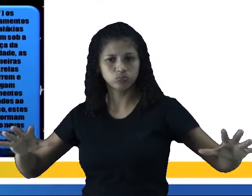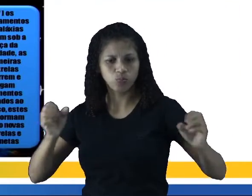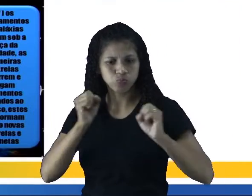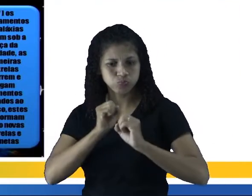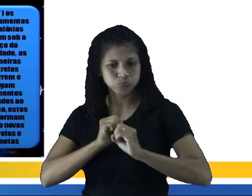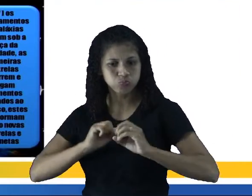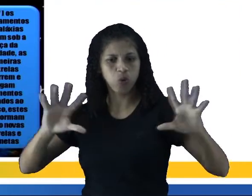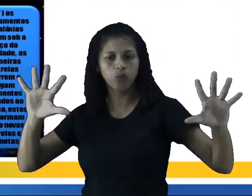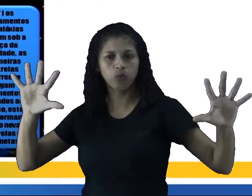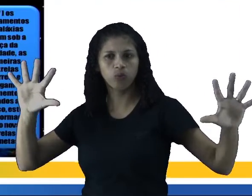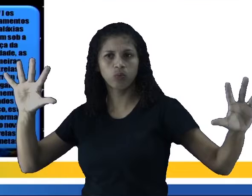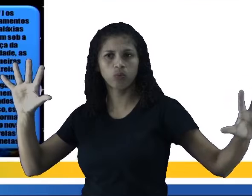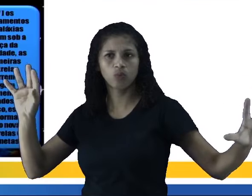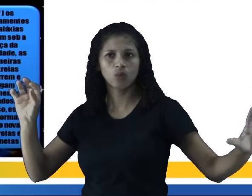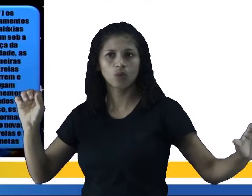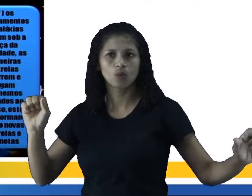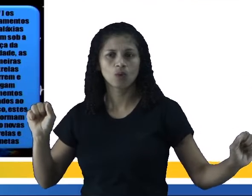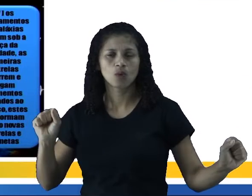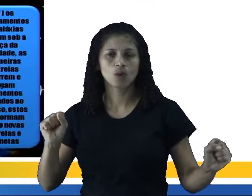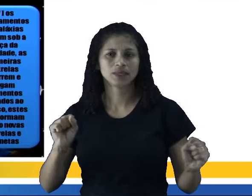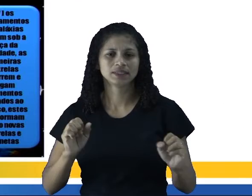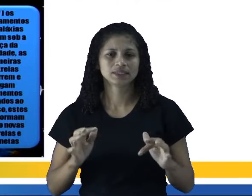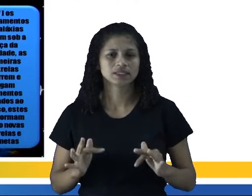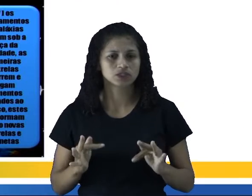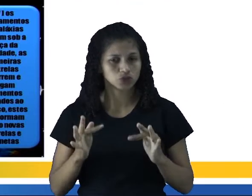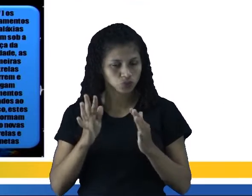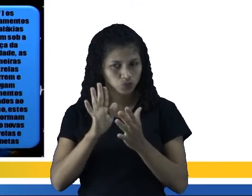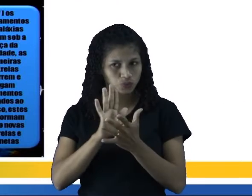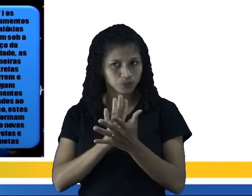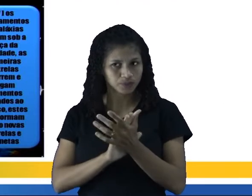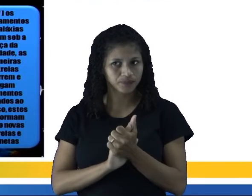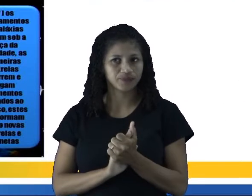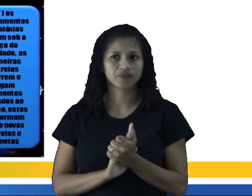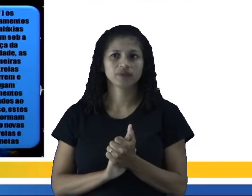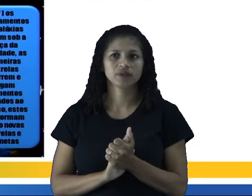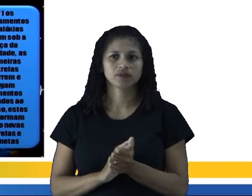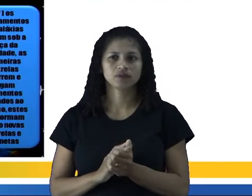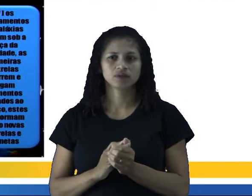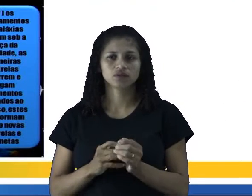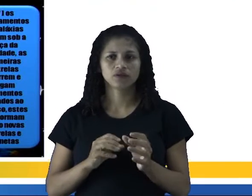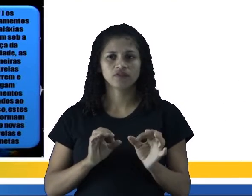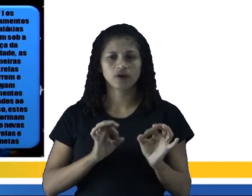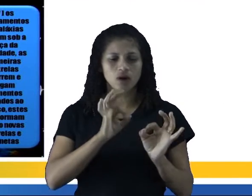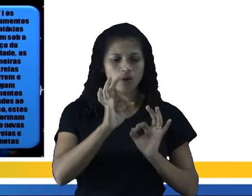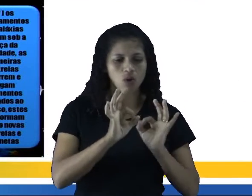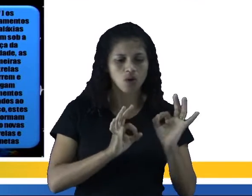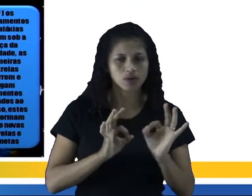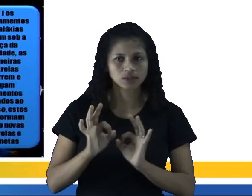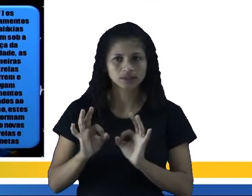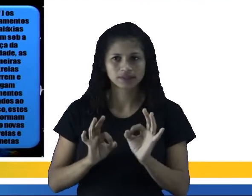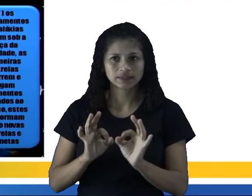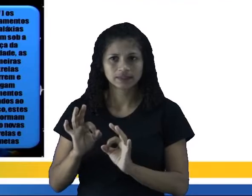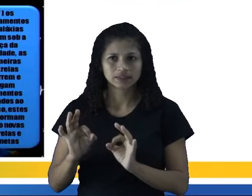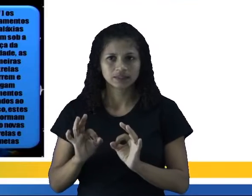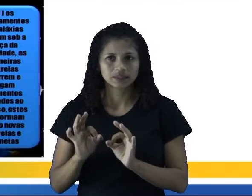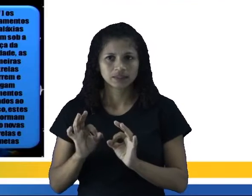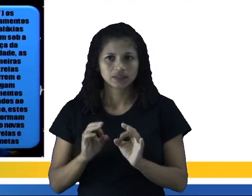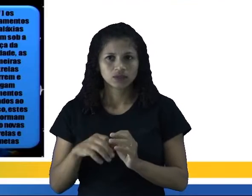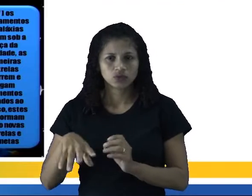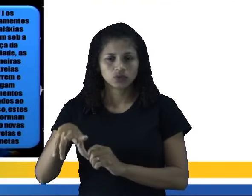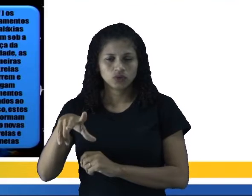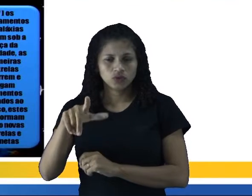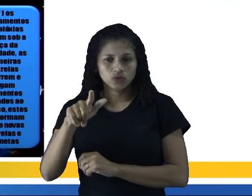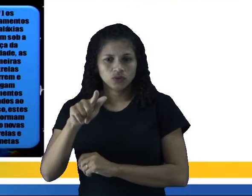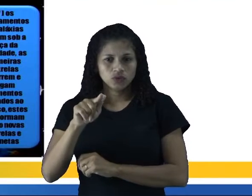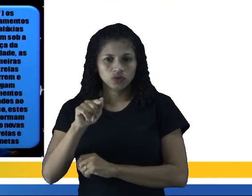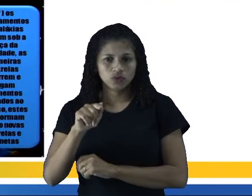Bang, após essa grande explosão, a gente teve a formação dos quarks. Esses quarks se